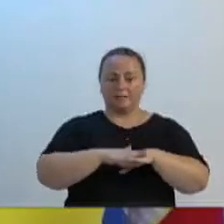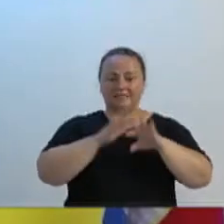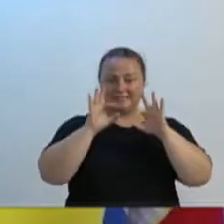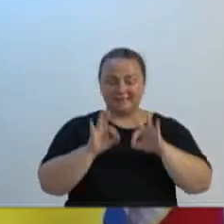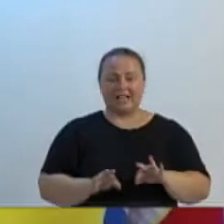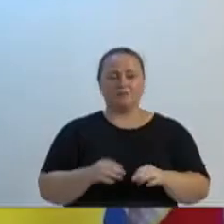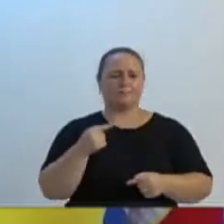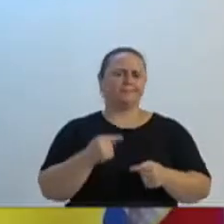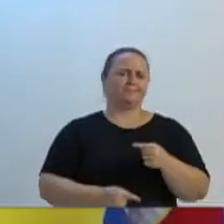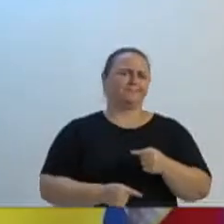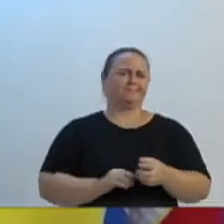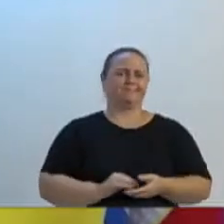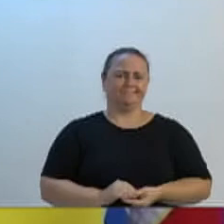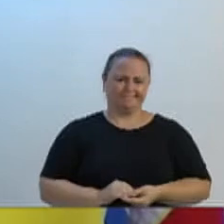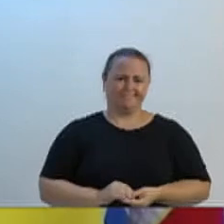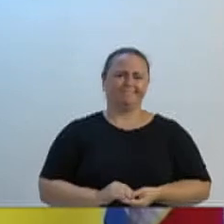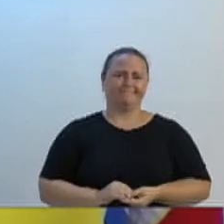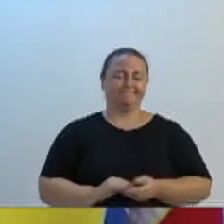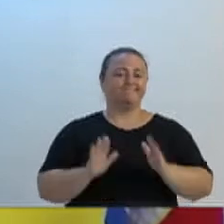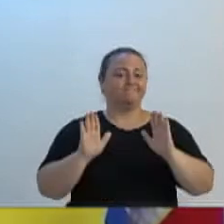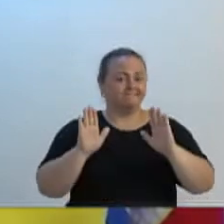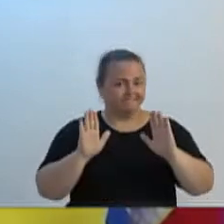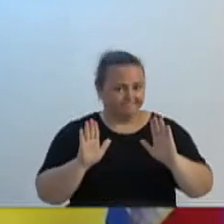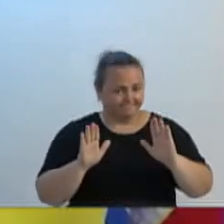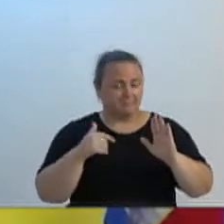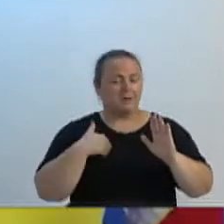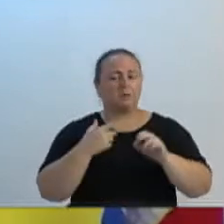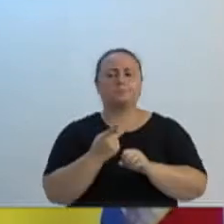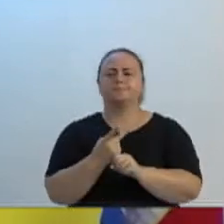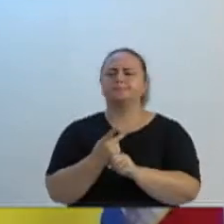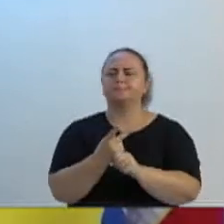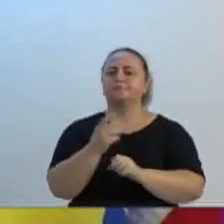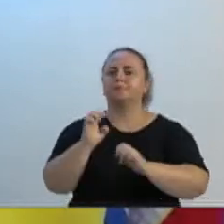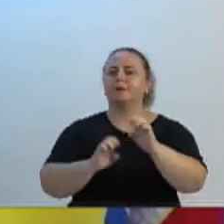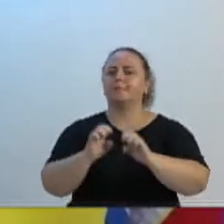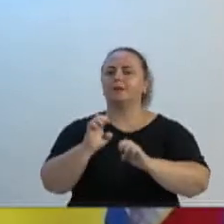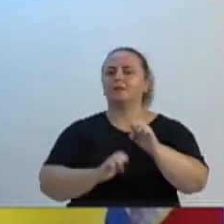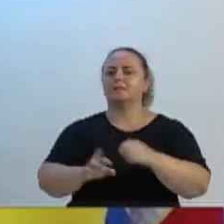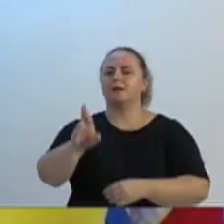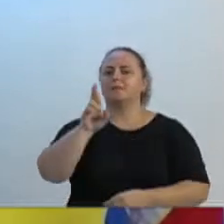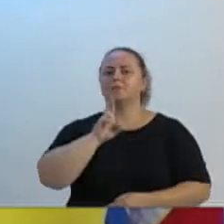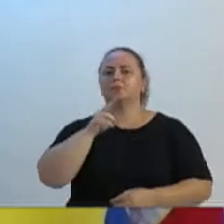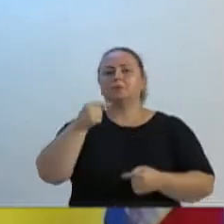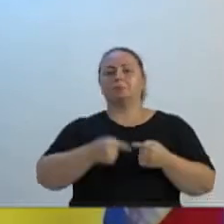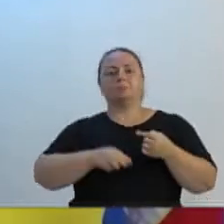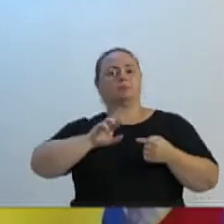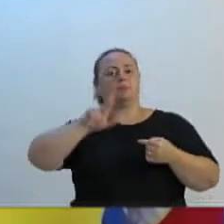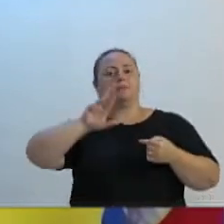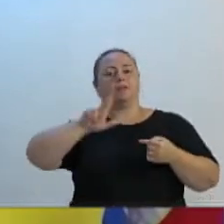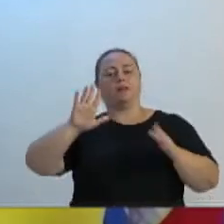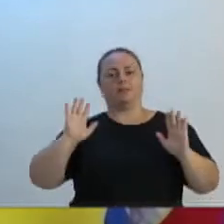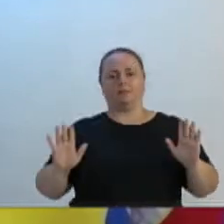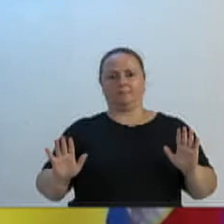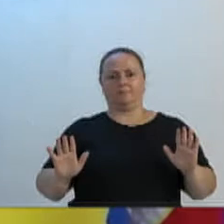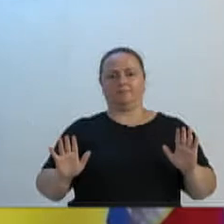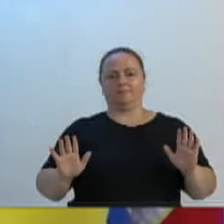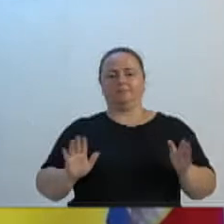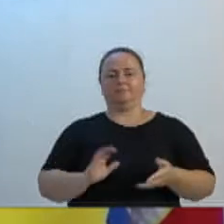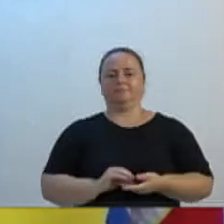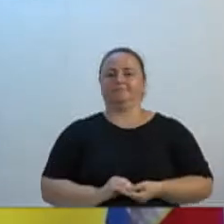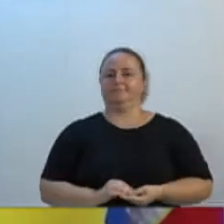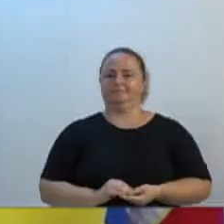do trabalho mas procurei a empresa e ela me passou uma outra situação que daí passa além